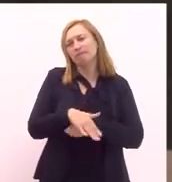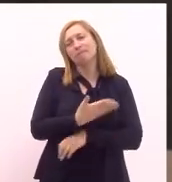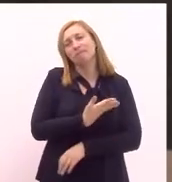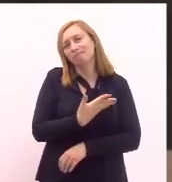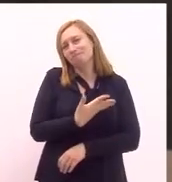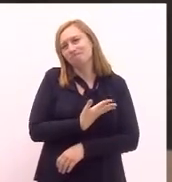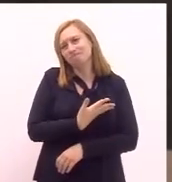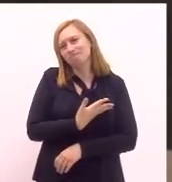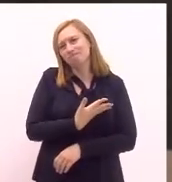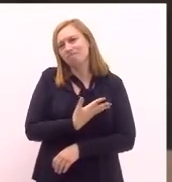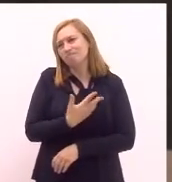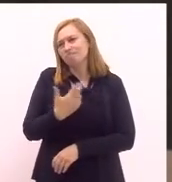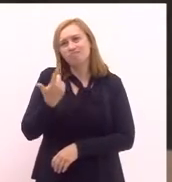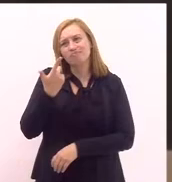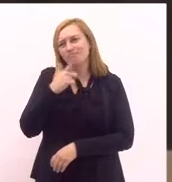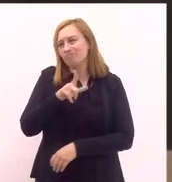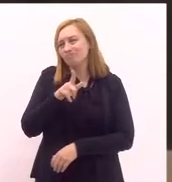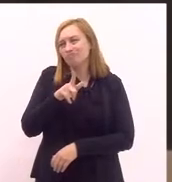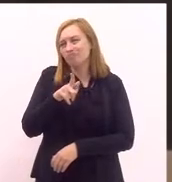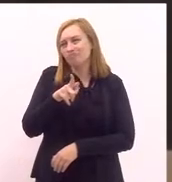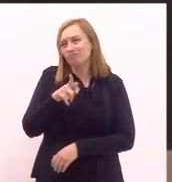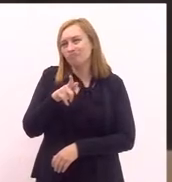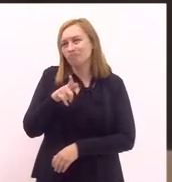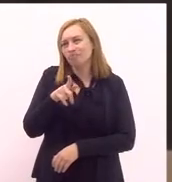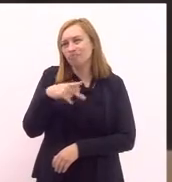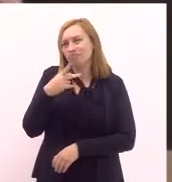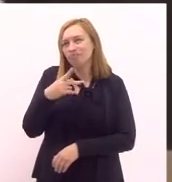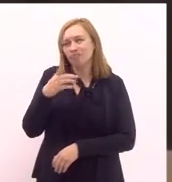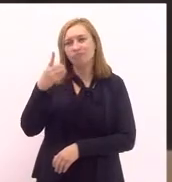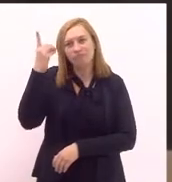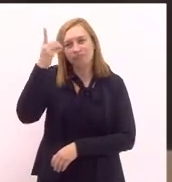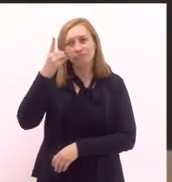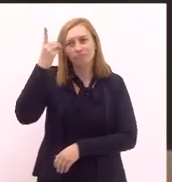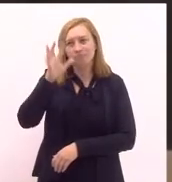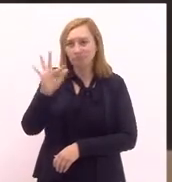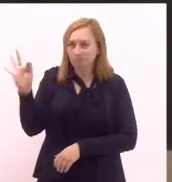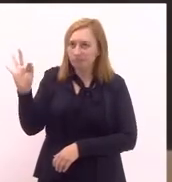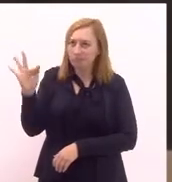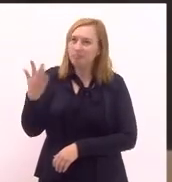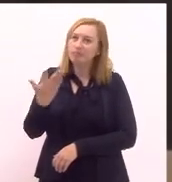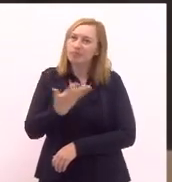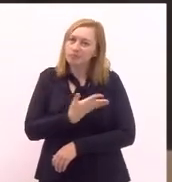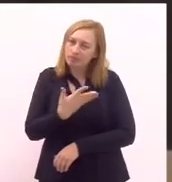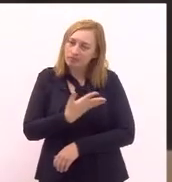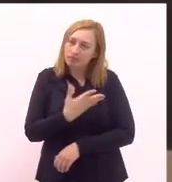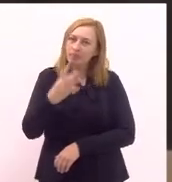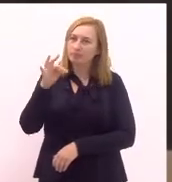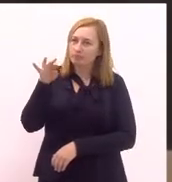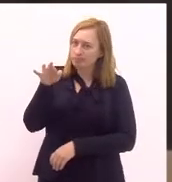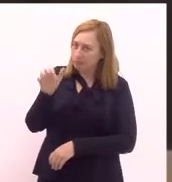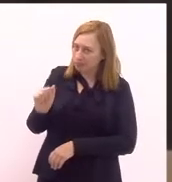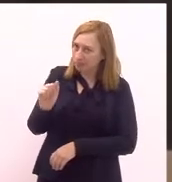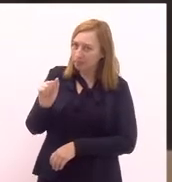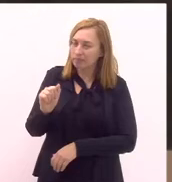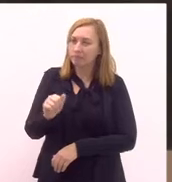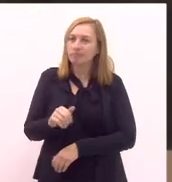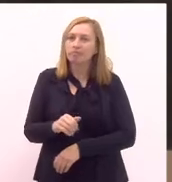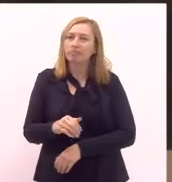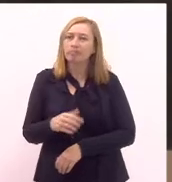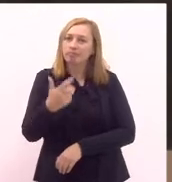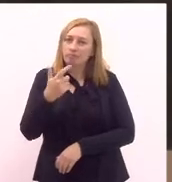eu não consigo chamar deputada Federal minha querida amiga Benedita da Silva